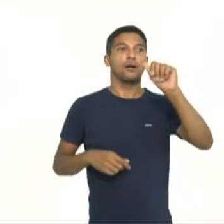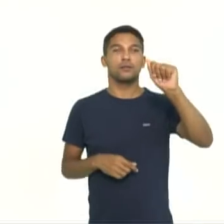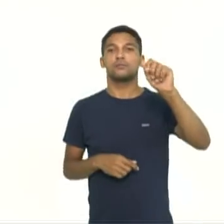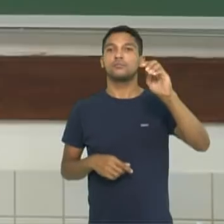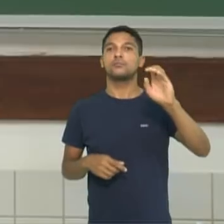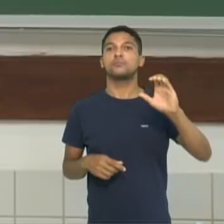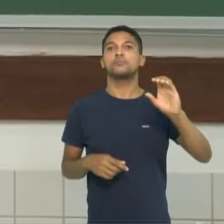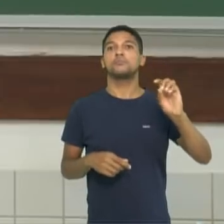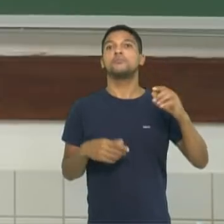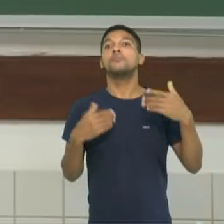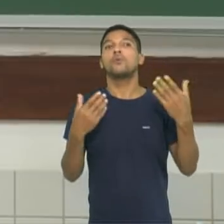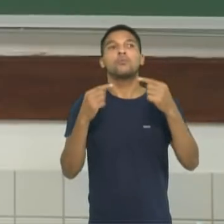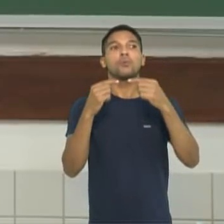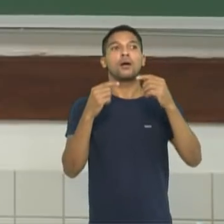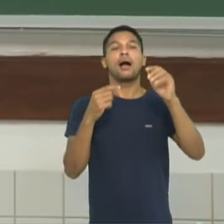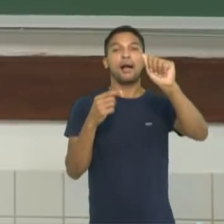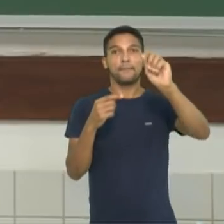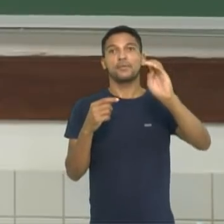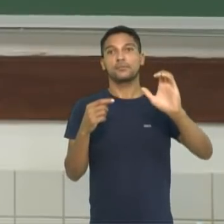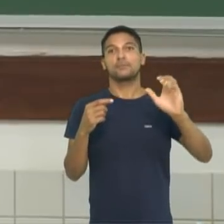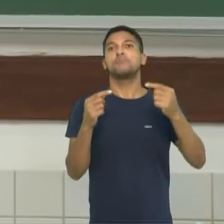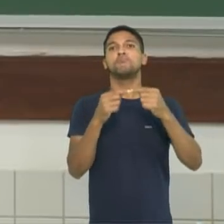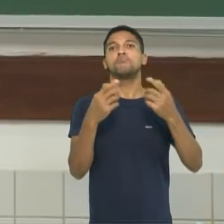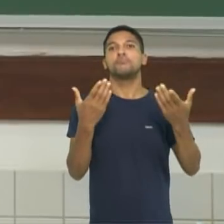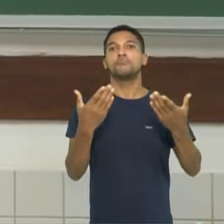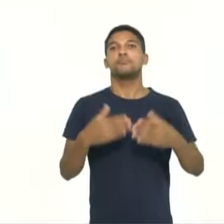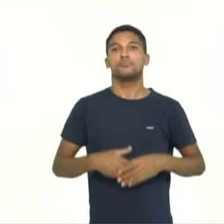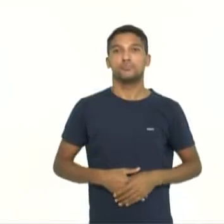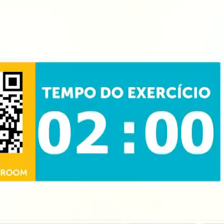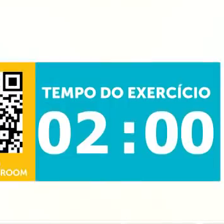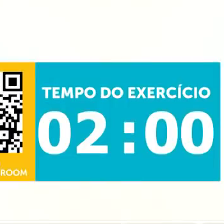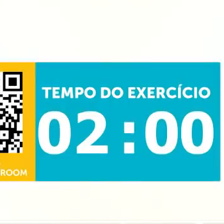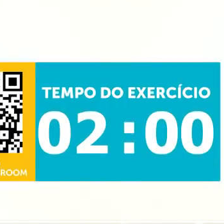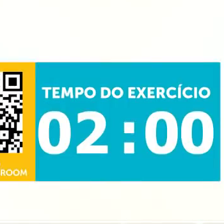há dois verbos. Mais um tempo para o nosso quarto exercício.